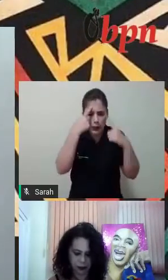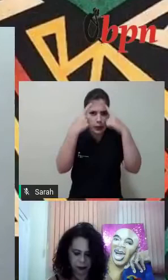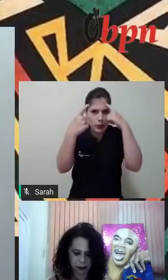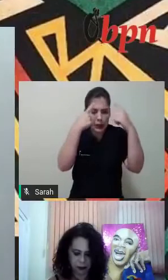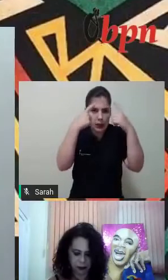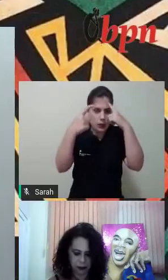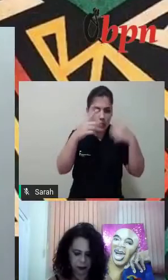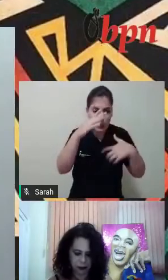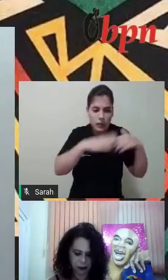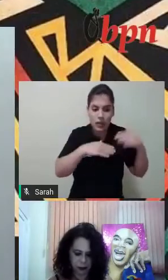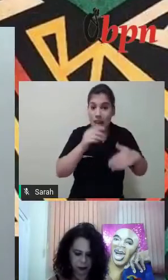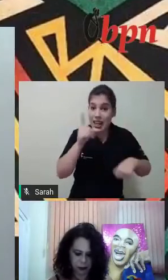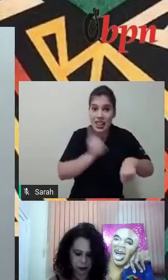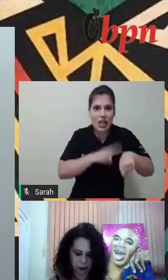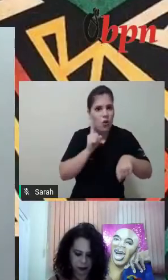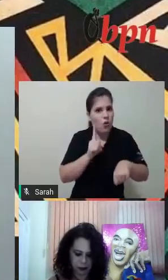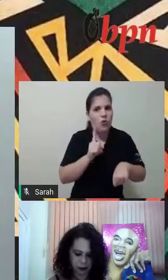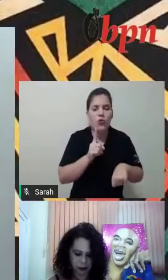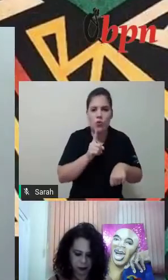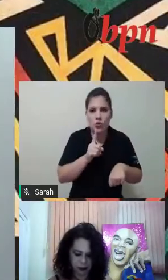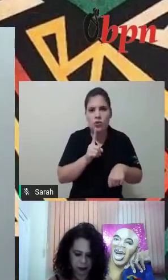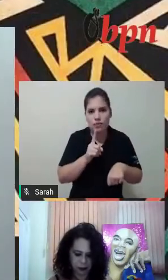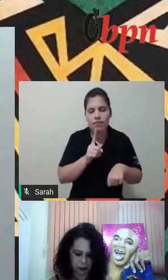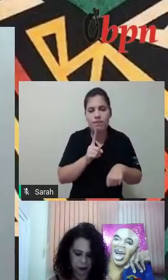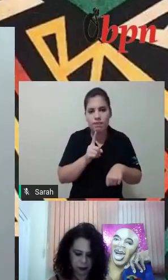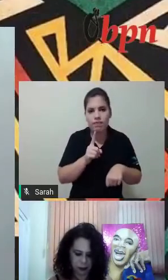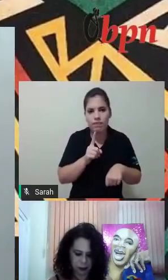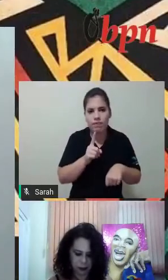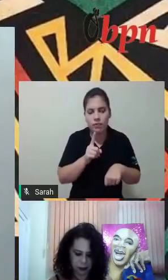Então, o que nós percebemos?